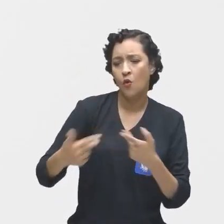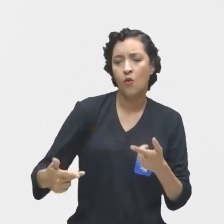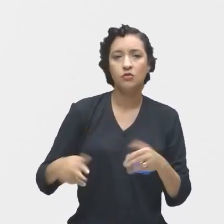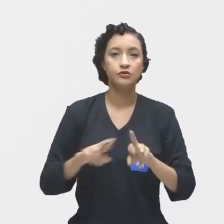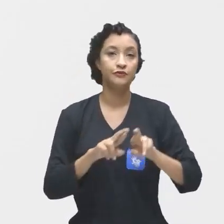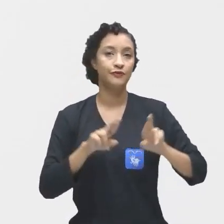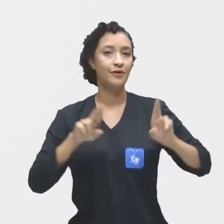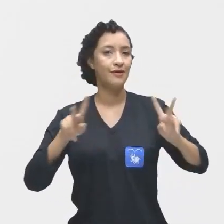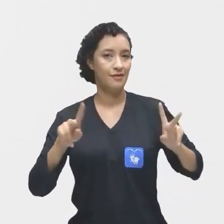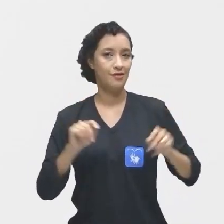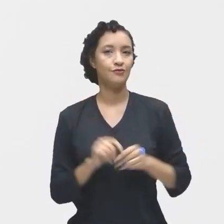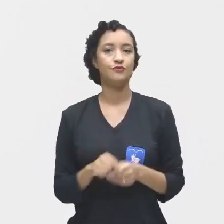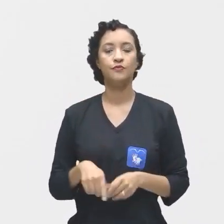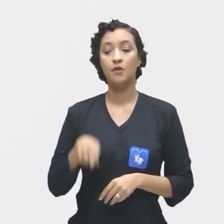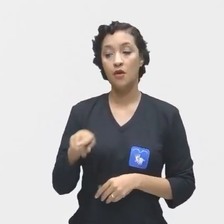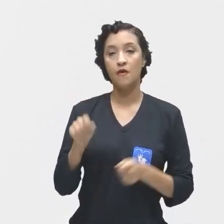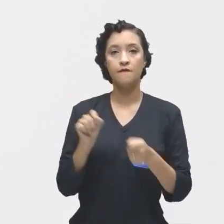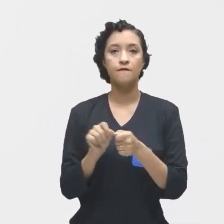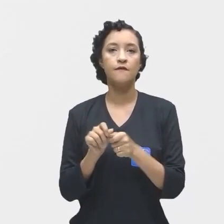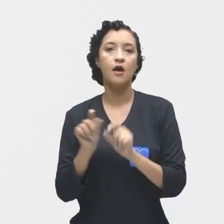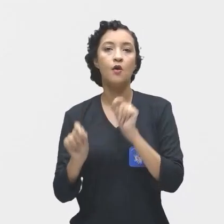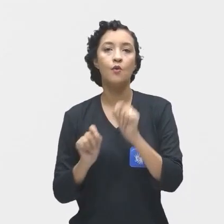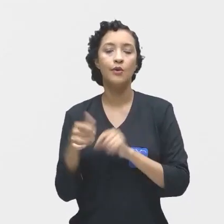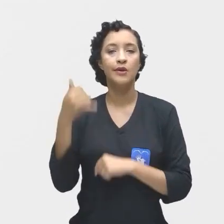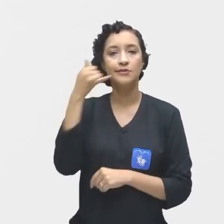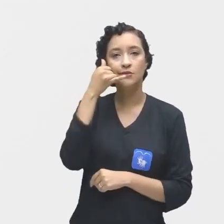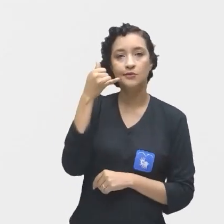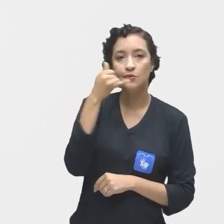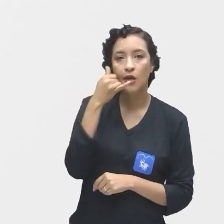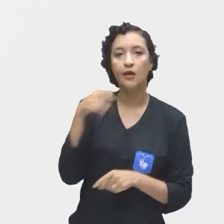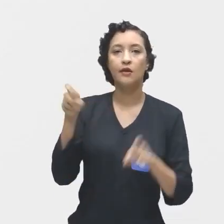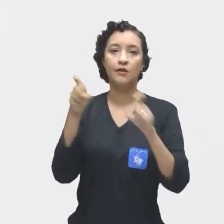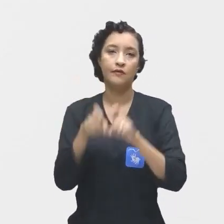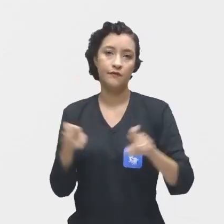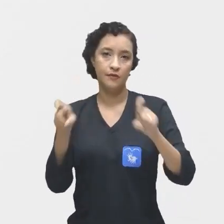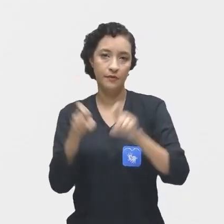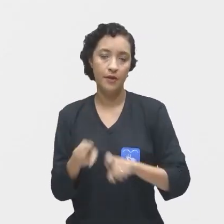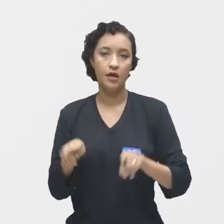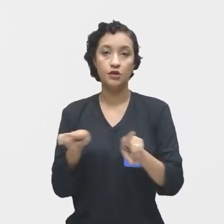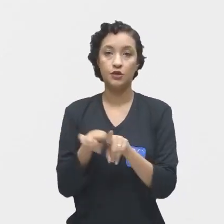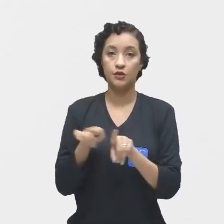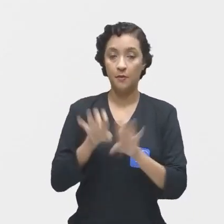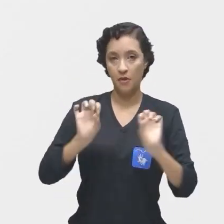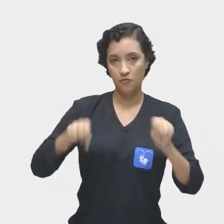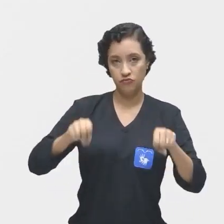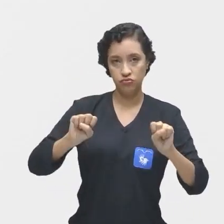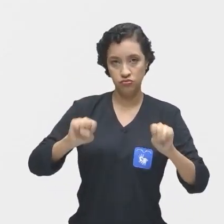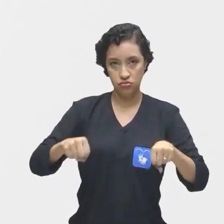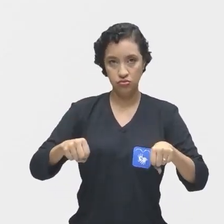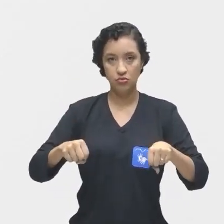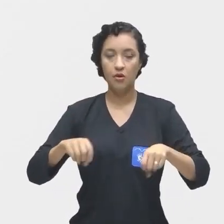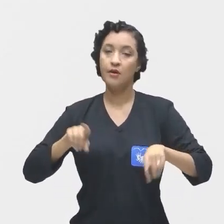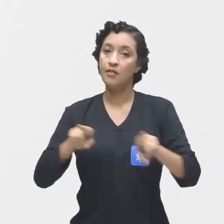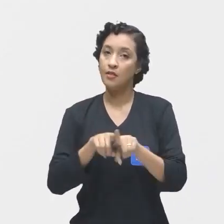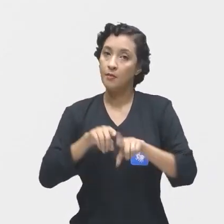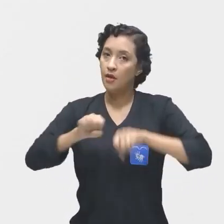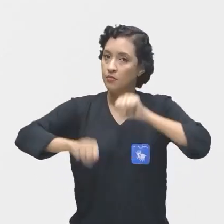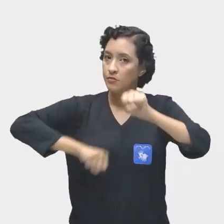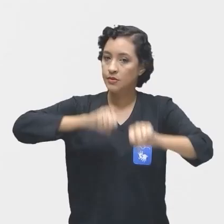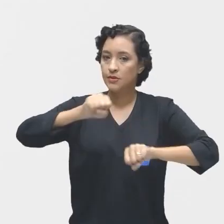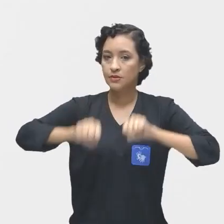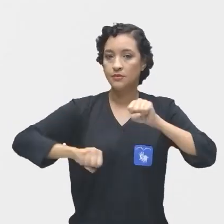produz aparelhos eletrônicos, informáticas, duas rodas, moto e bicicleta. Olha só